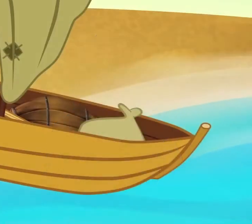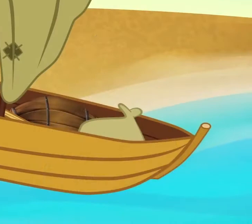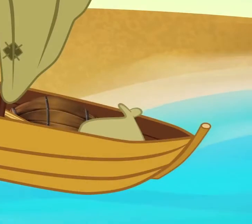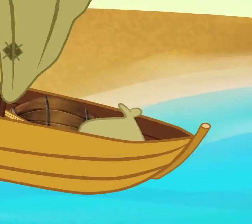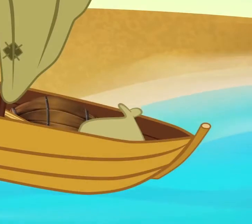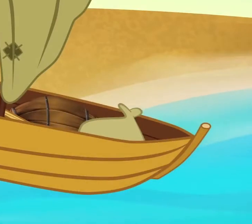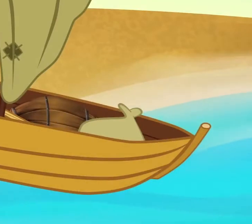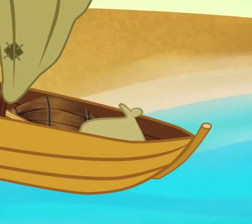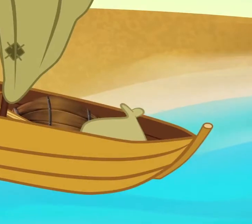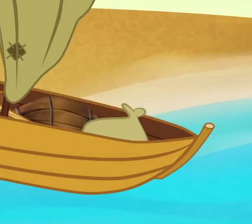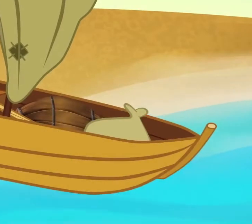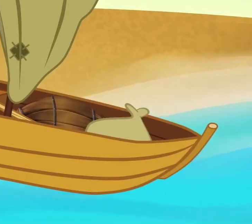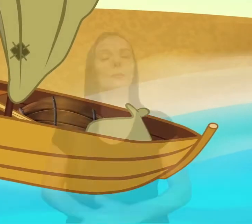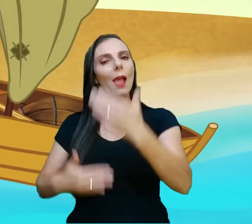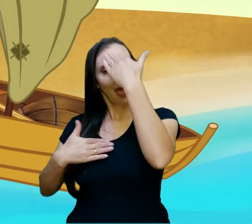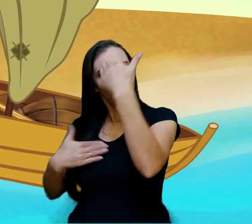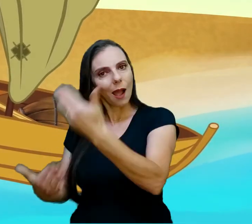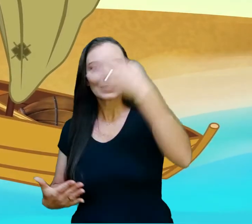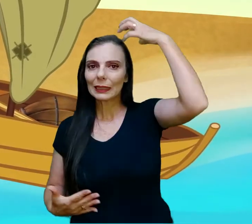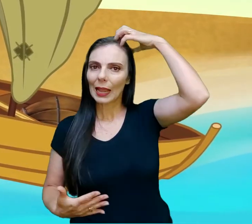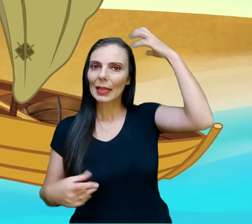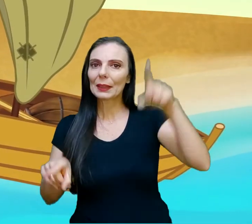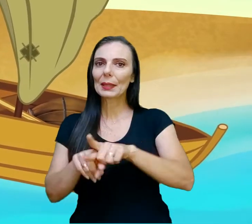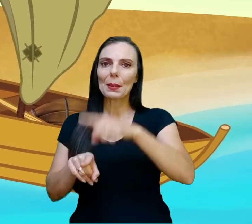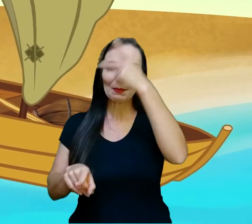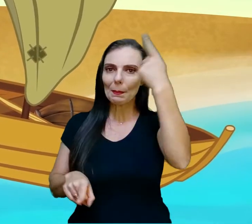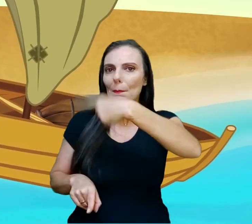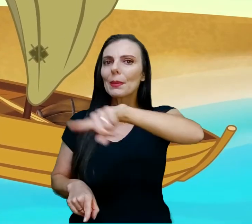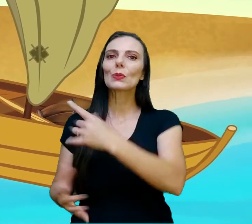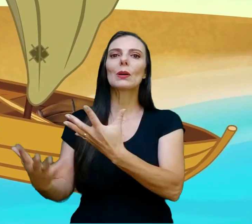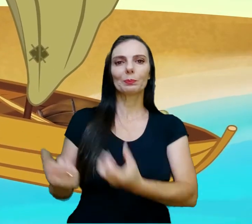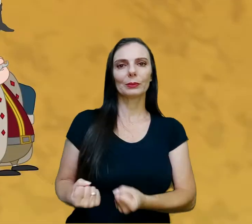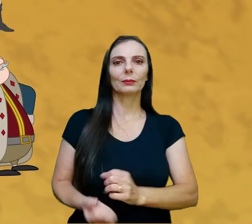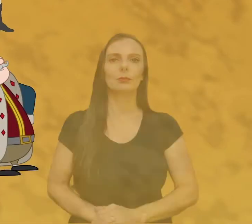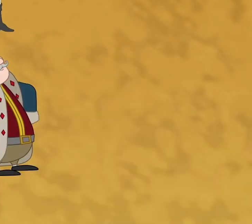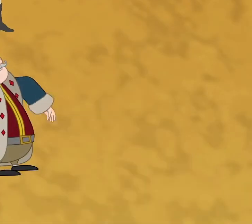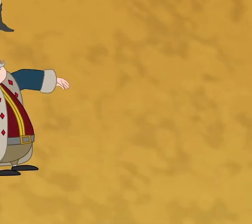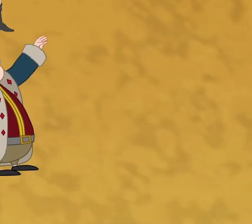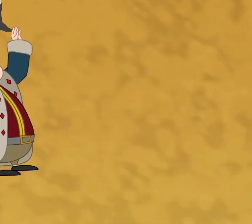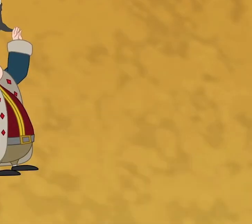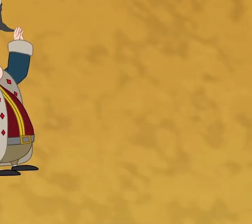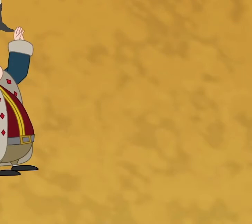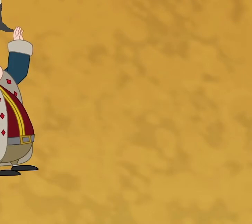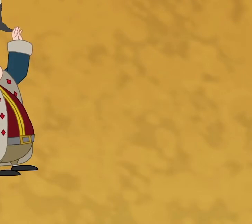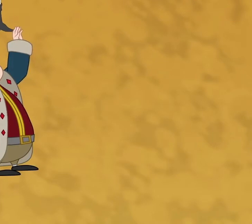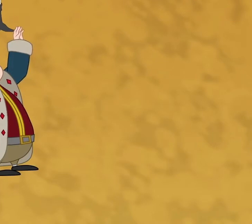casa. Ele agradeceu ao rei e ao povo que o acolheu.